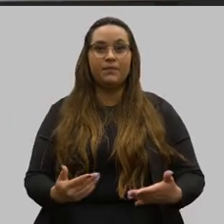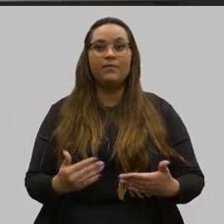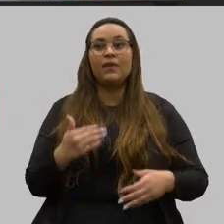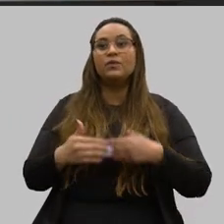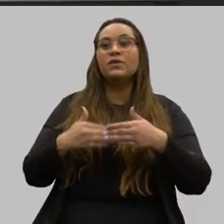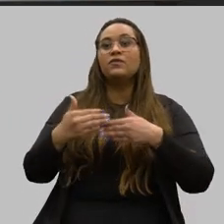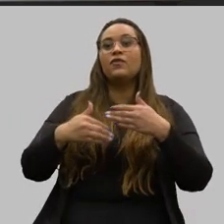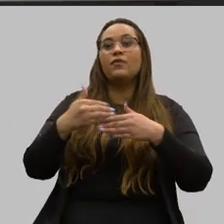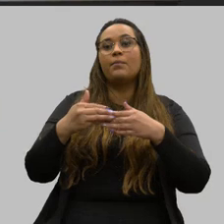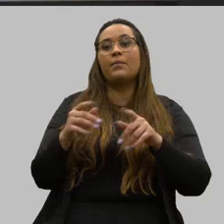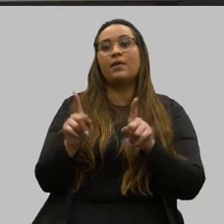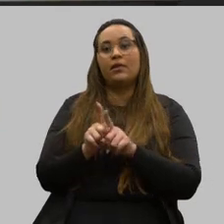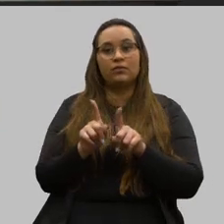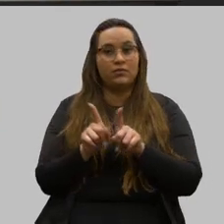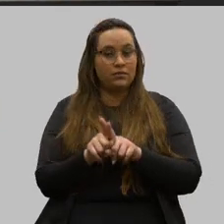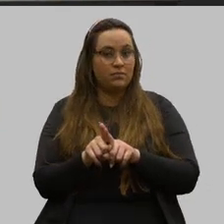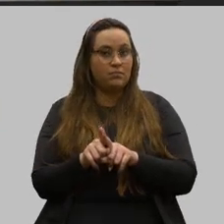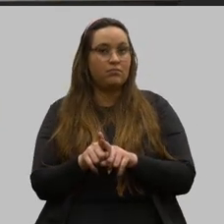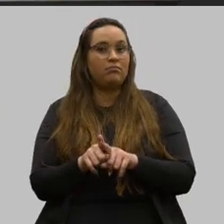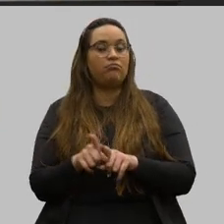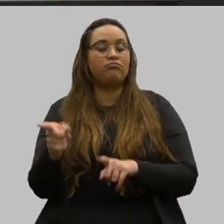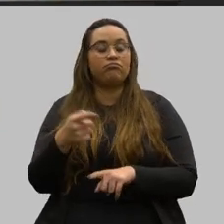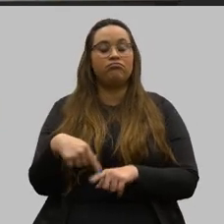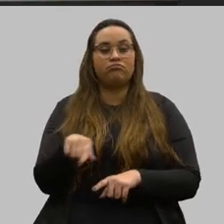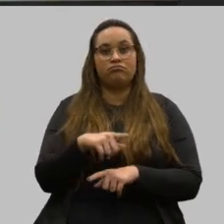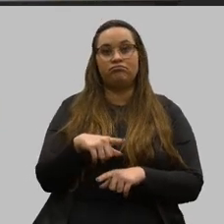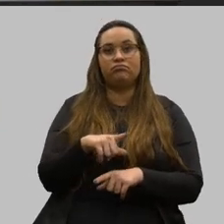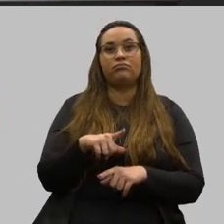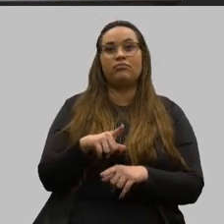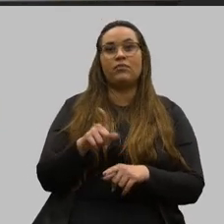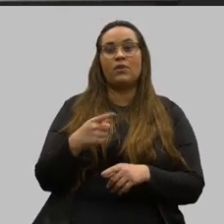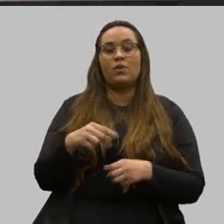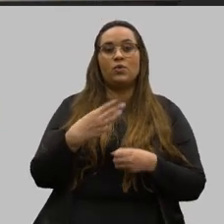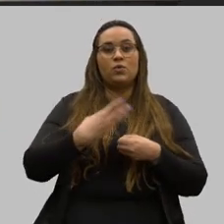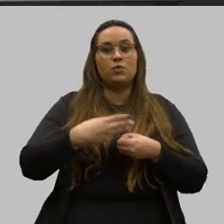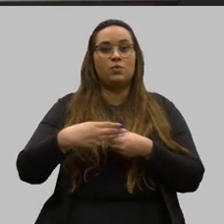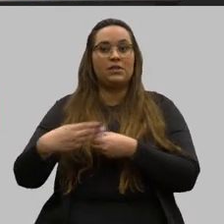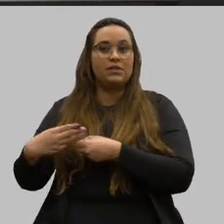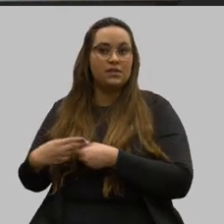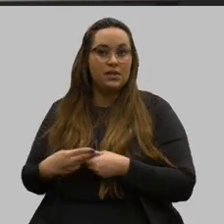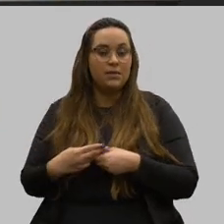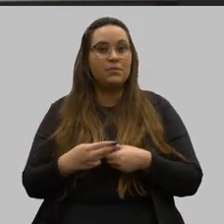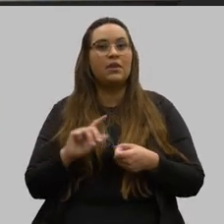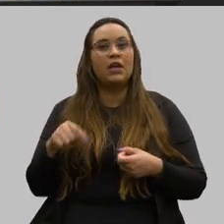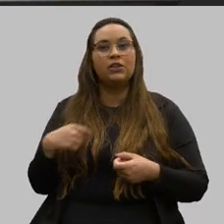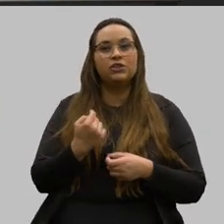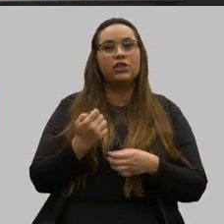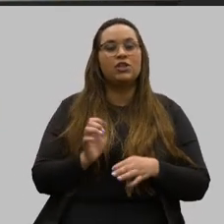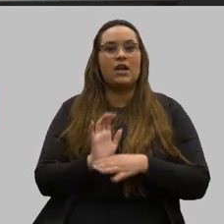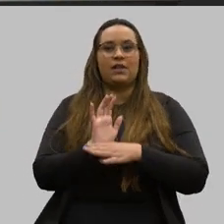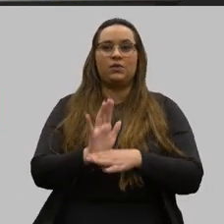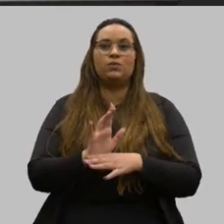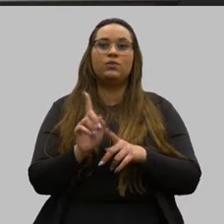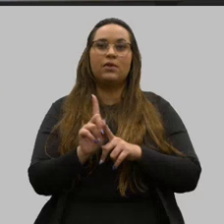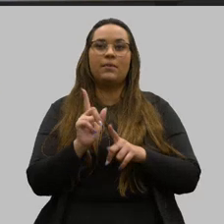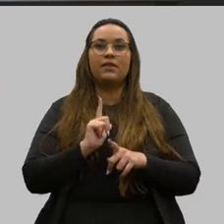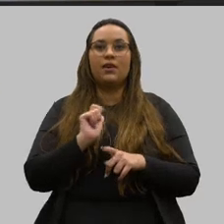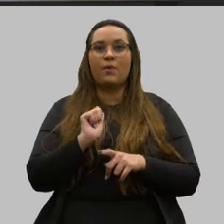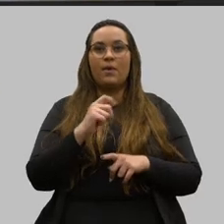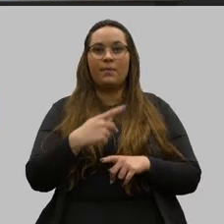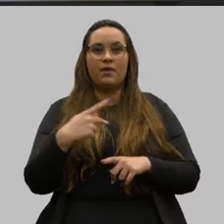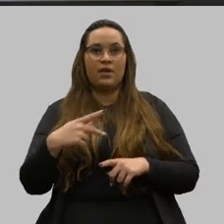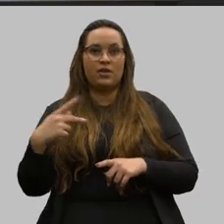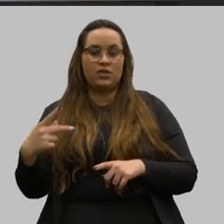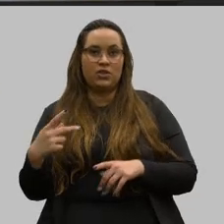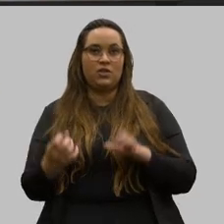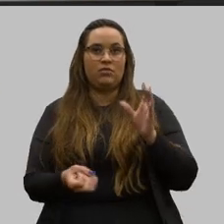comunitários é onde as a a situação acontece que é nos municípios então a gente ajuda a fomentar isso e temos um aplicativo que inicialmente